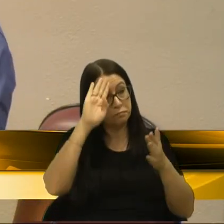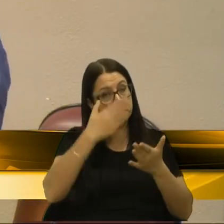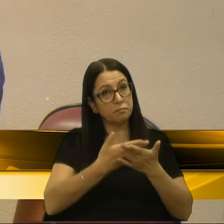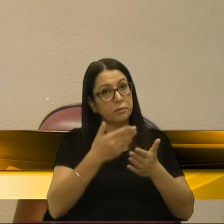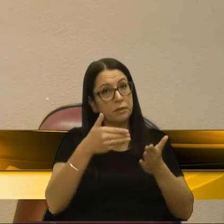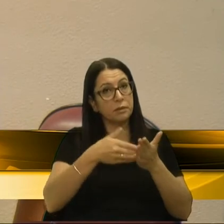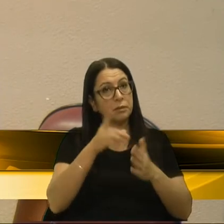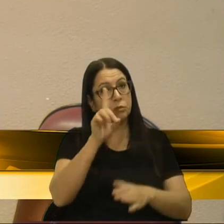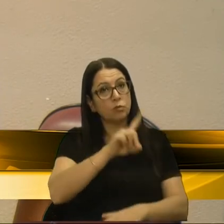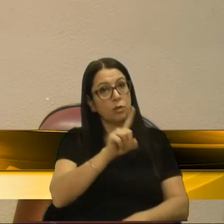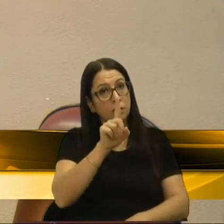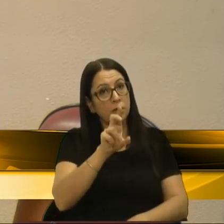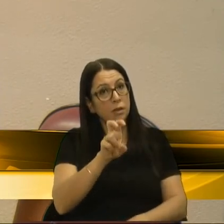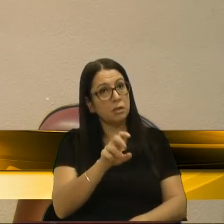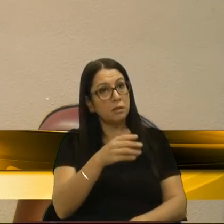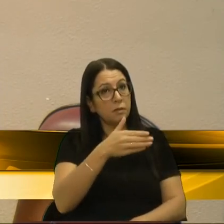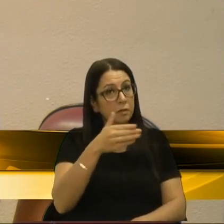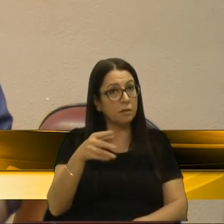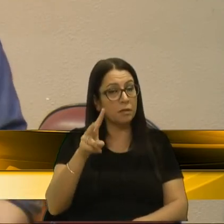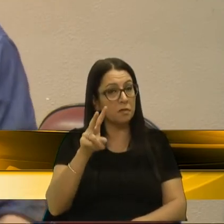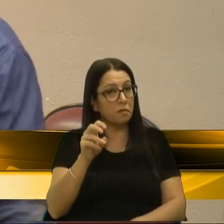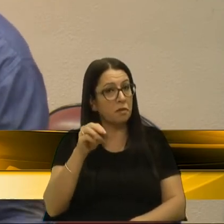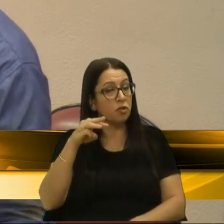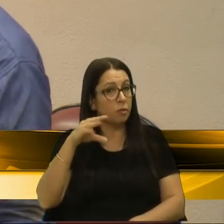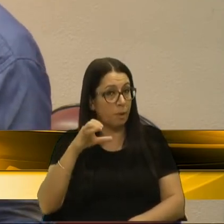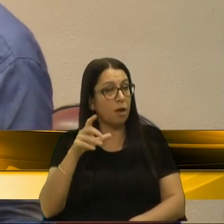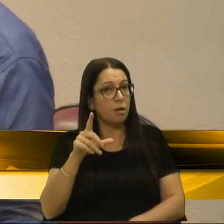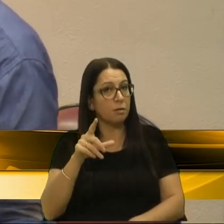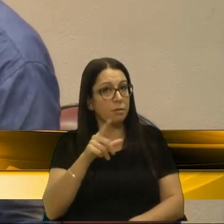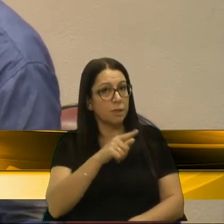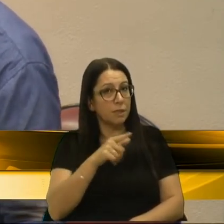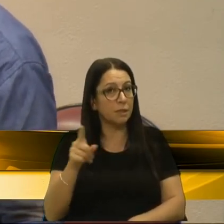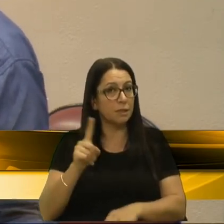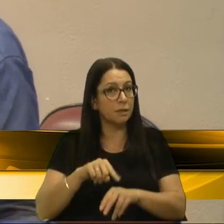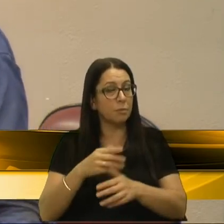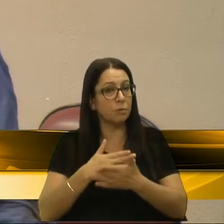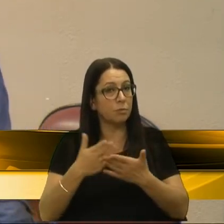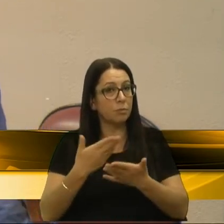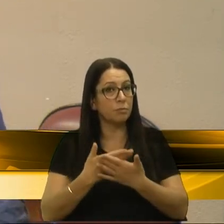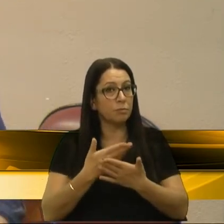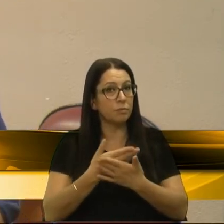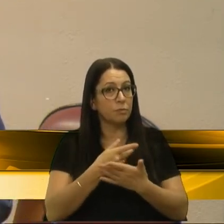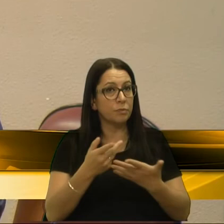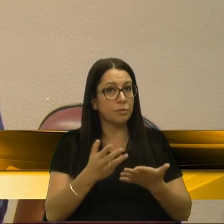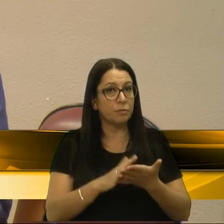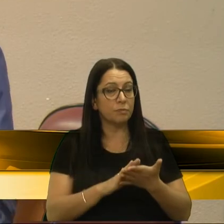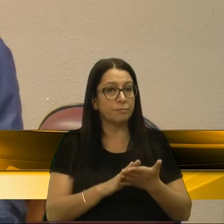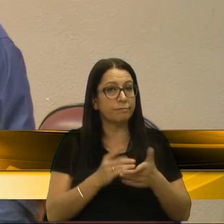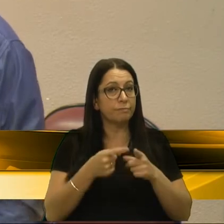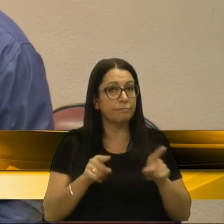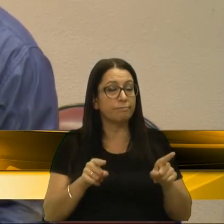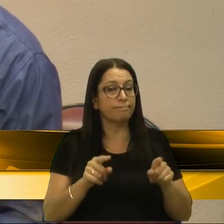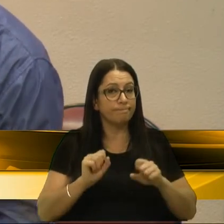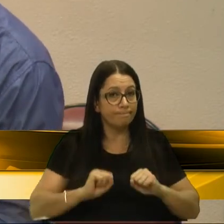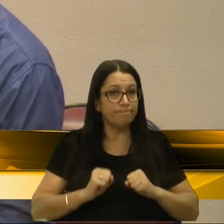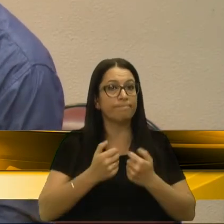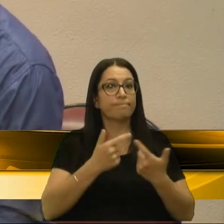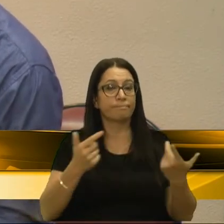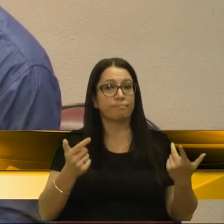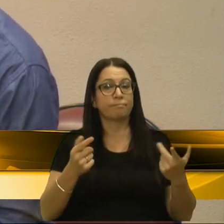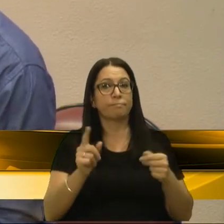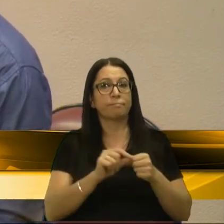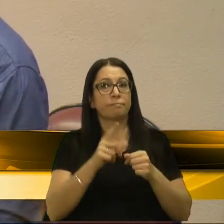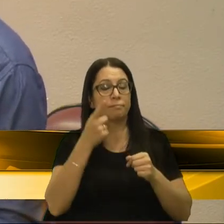dia 15 ou 20 de março, isso já é bastante tempo, porque já iniciaram as aulas, né? Mas eles estão se esforçando